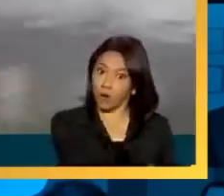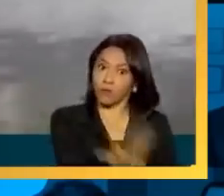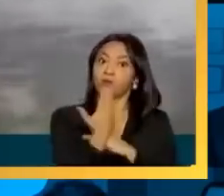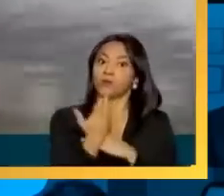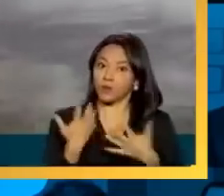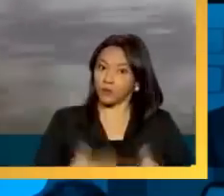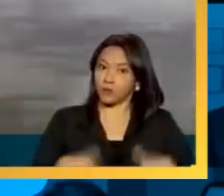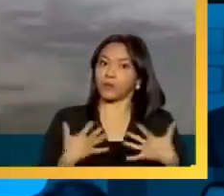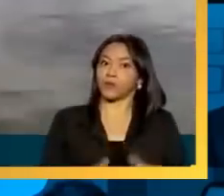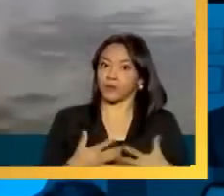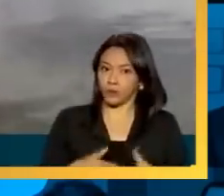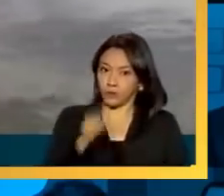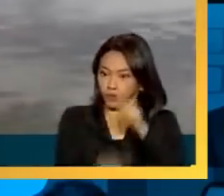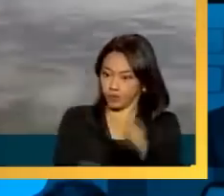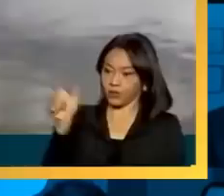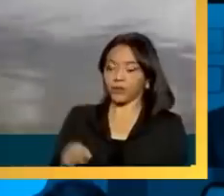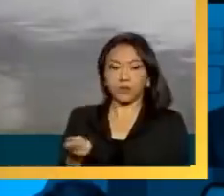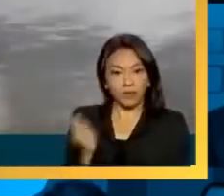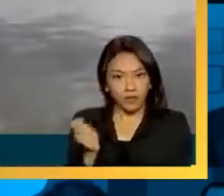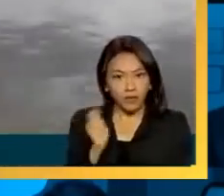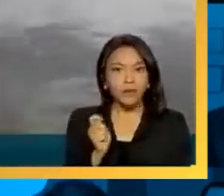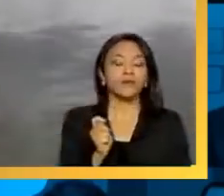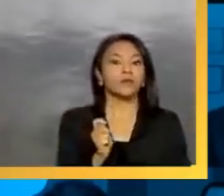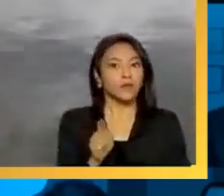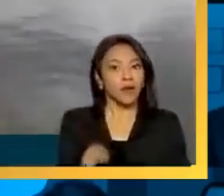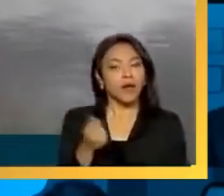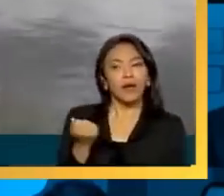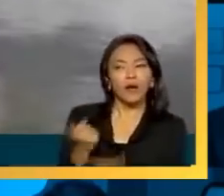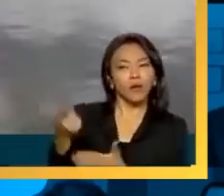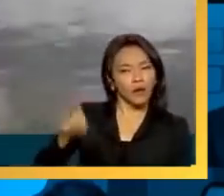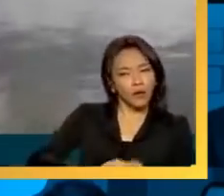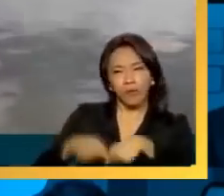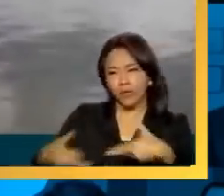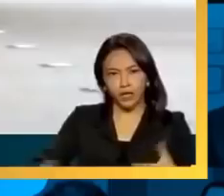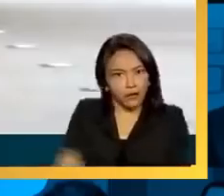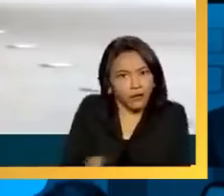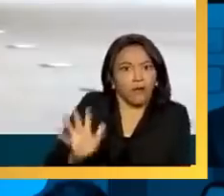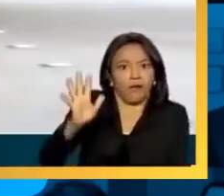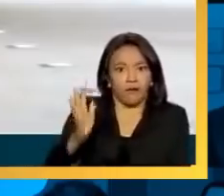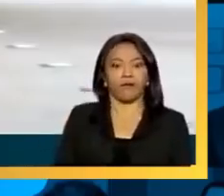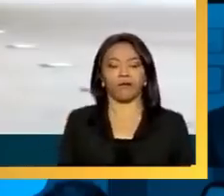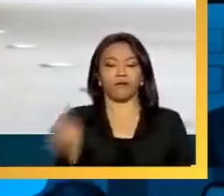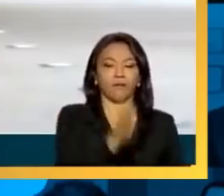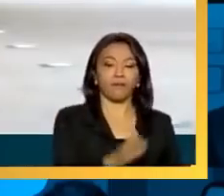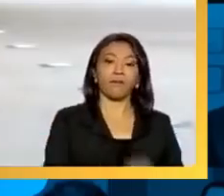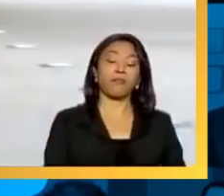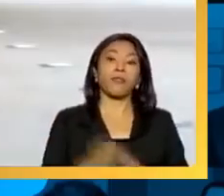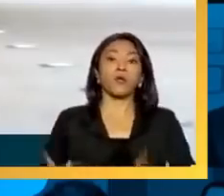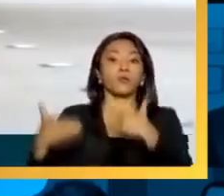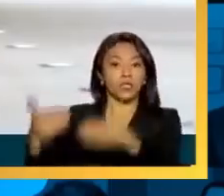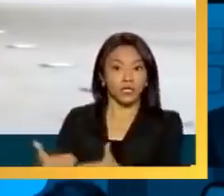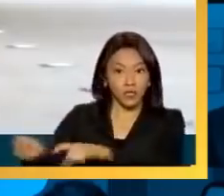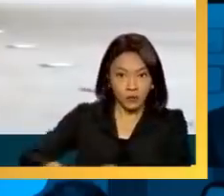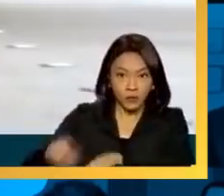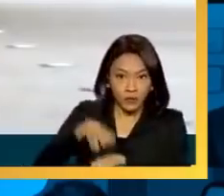para os pescadores e para investir no material de pesca que está caríssimo. O Ministério da Agricultura,